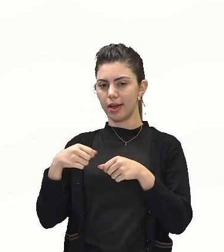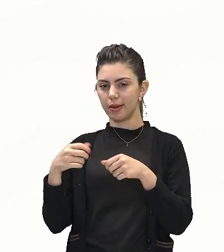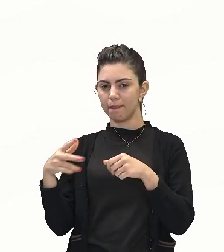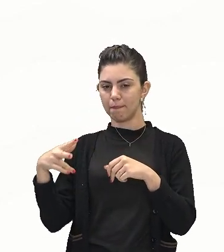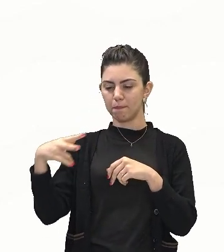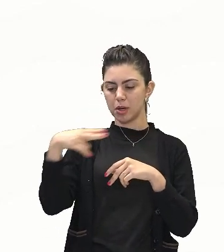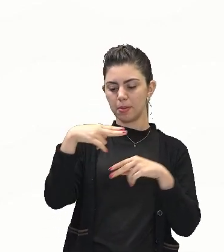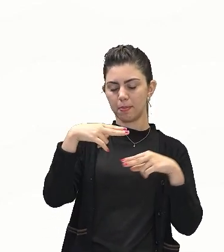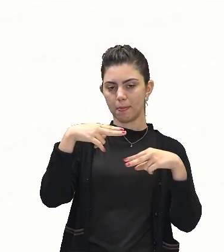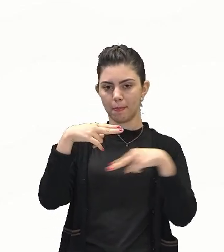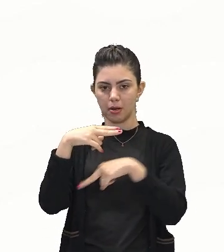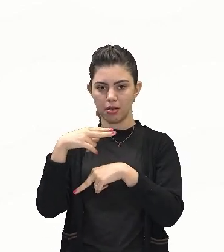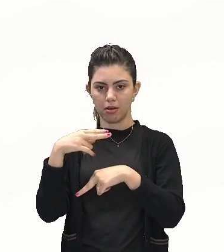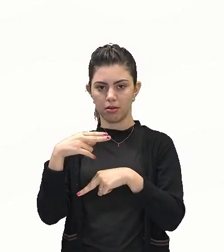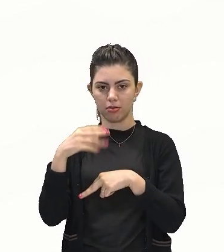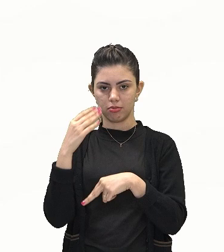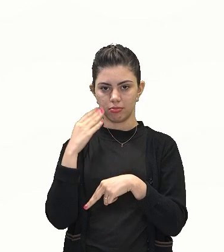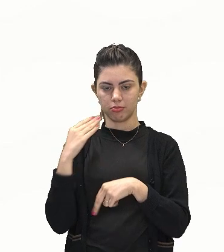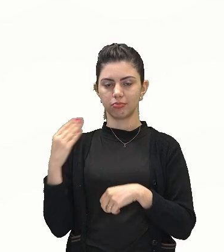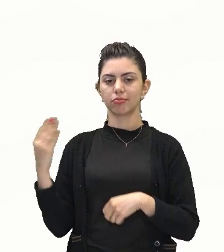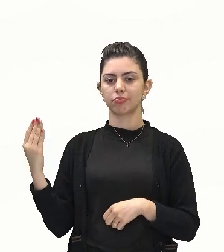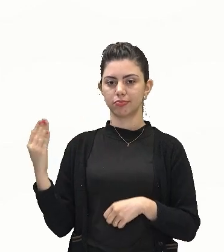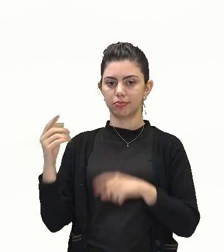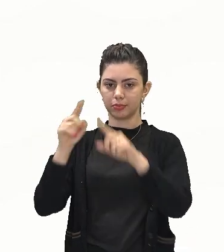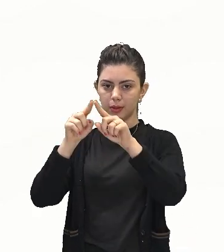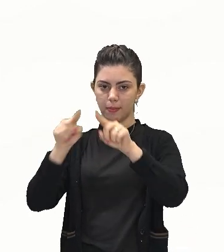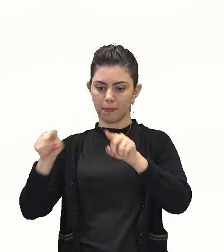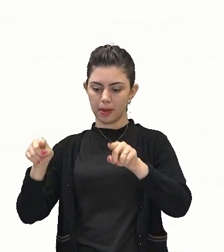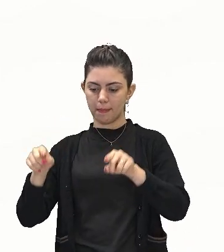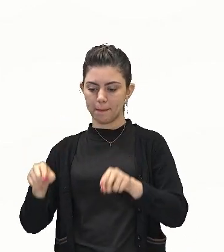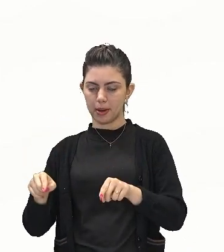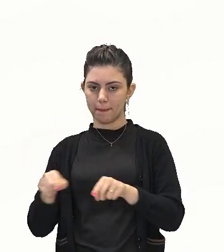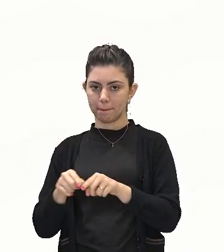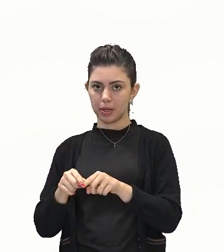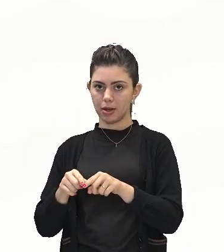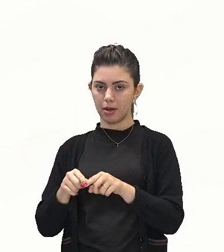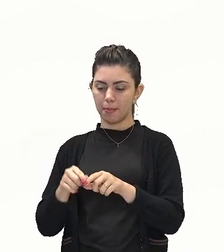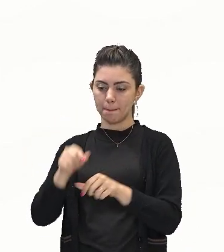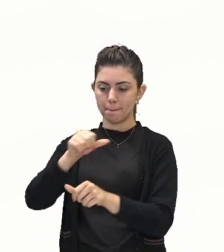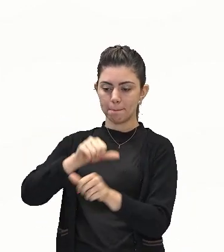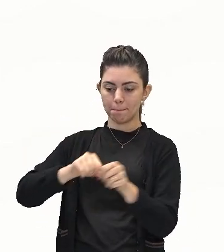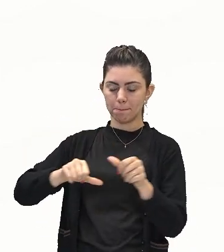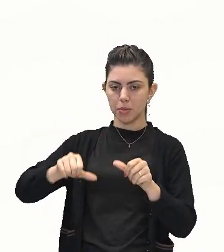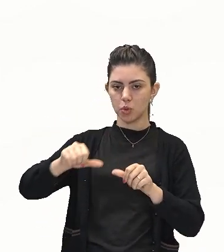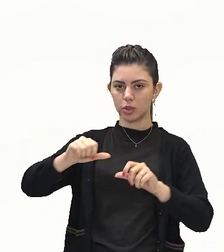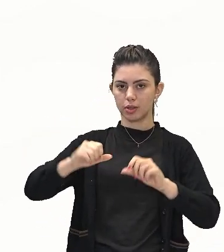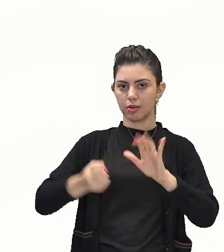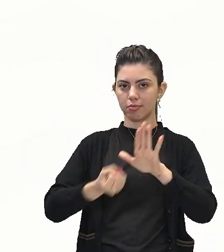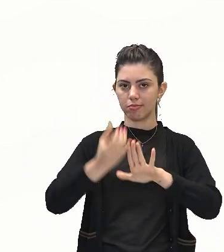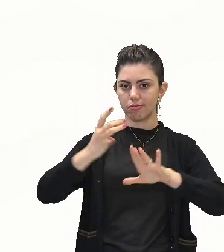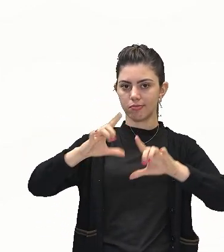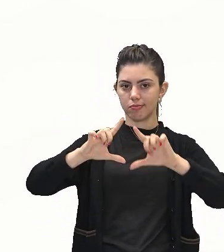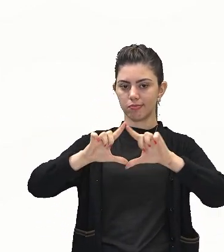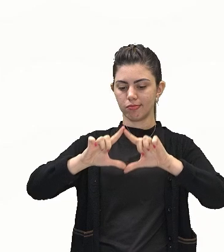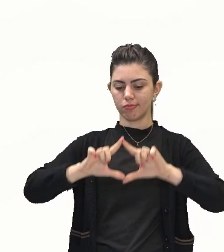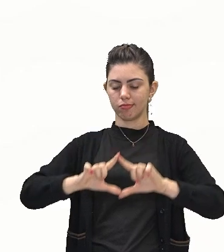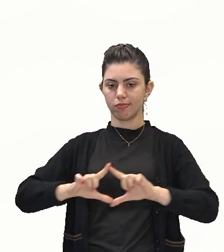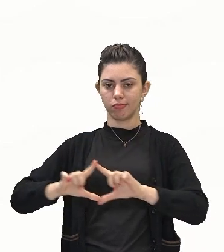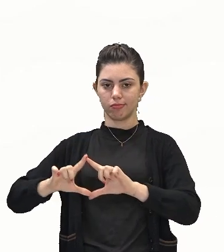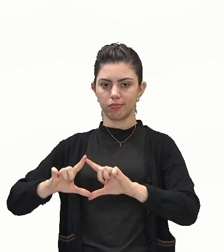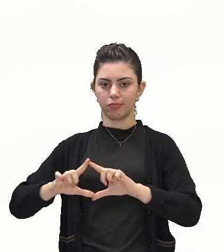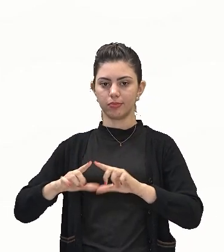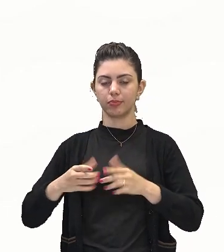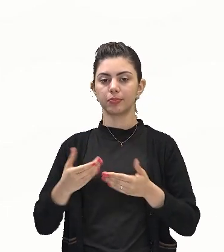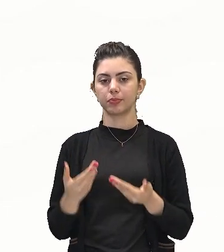professor? Assim, ó. Eu saio deste vértice, tá? Para quem não lembra o que é vértice, é exatamente